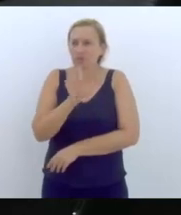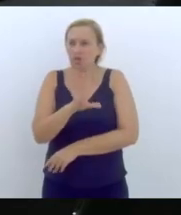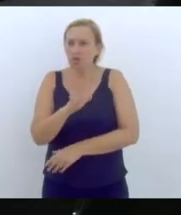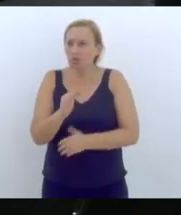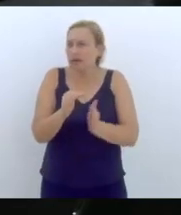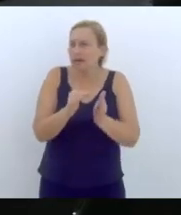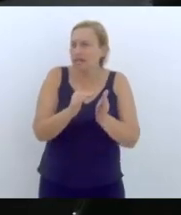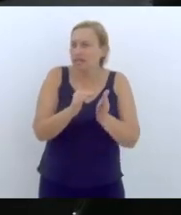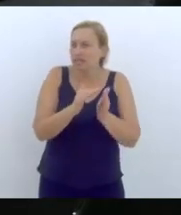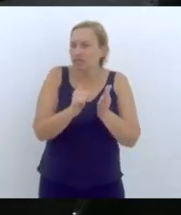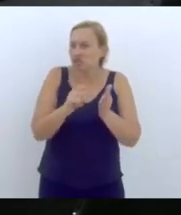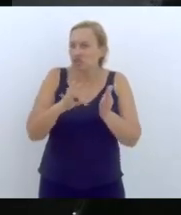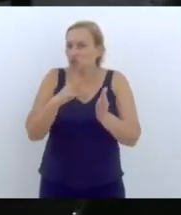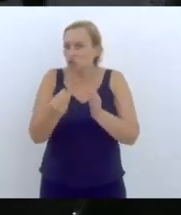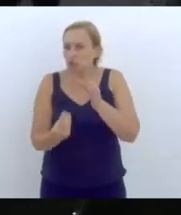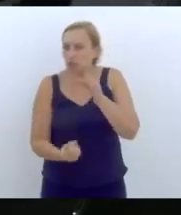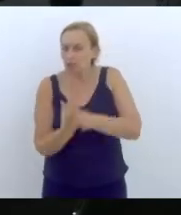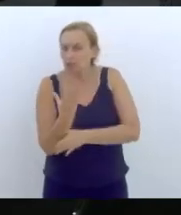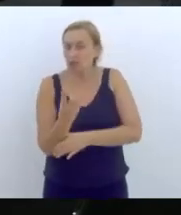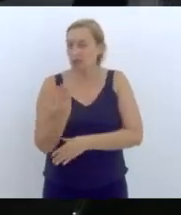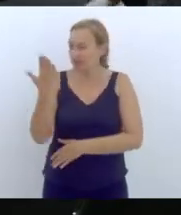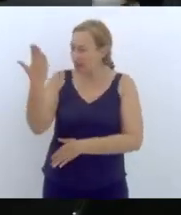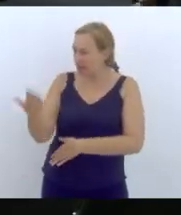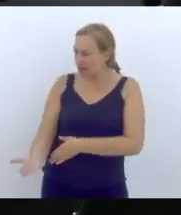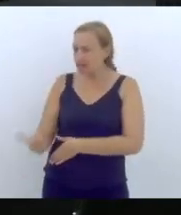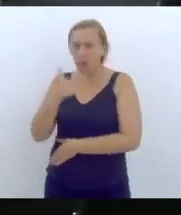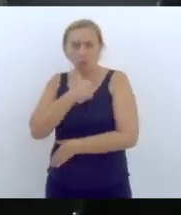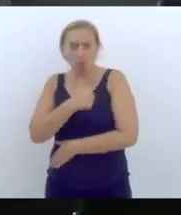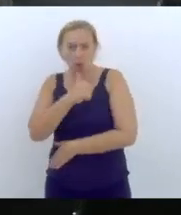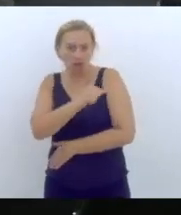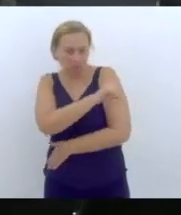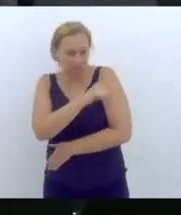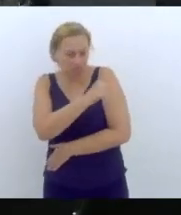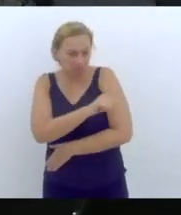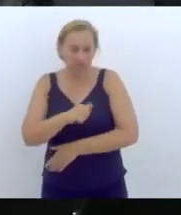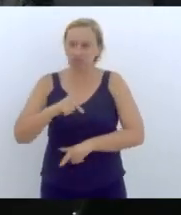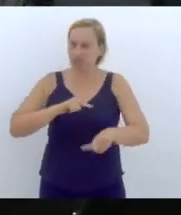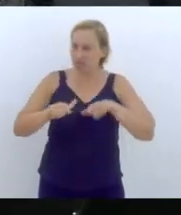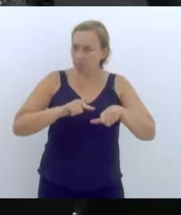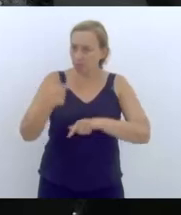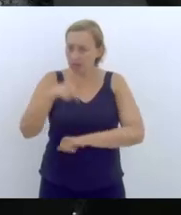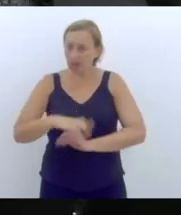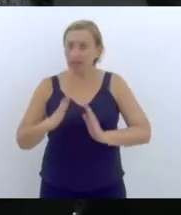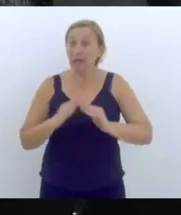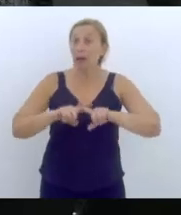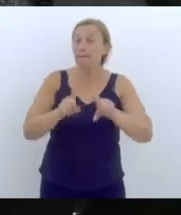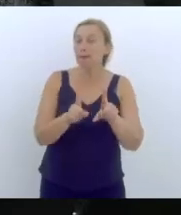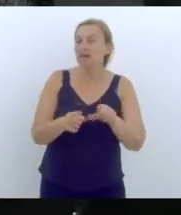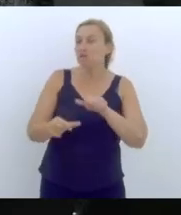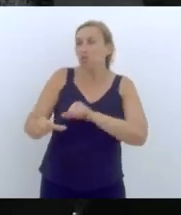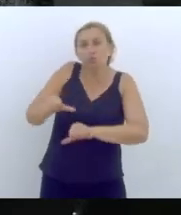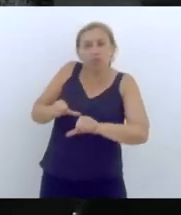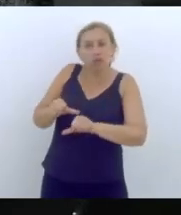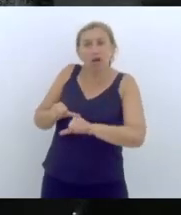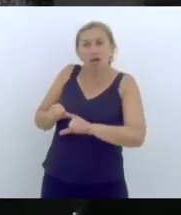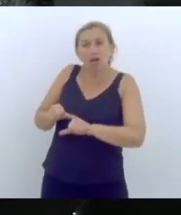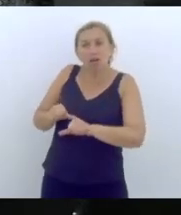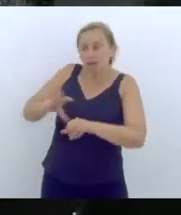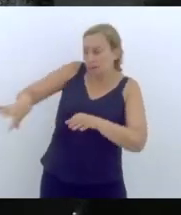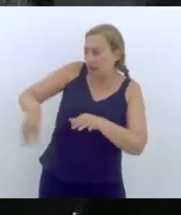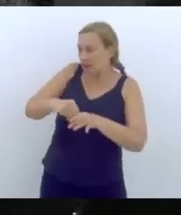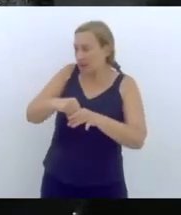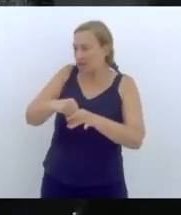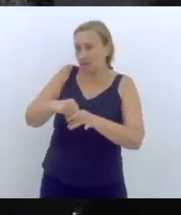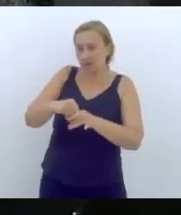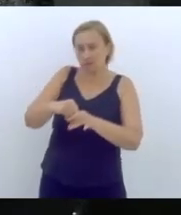encobrir toda a produção que essa mulher, enfermeira, trabalhadora, fez aqui na casa, mas muito pelo contrário, para adendar e